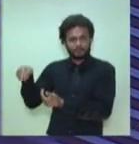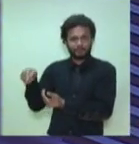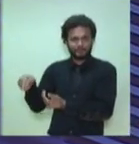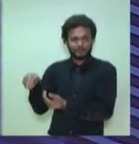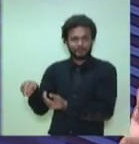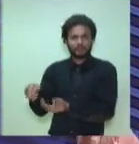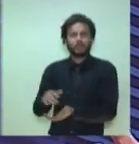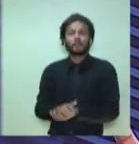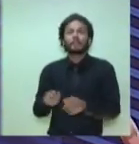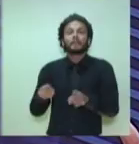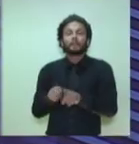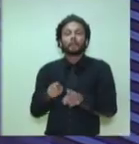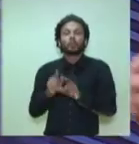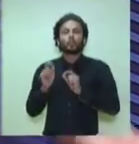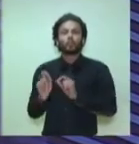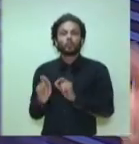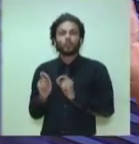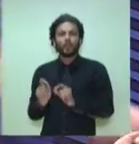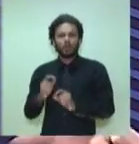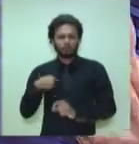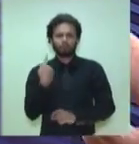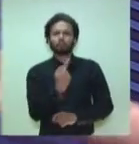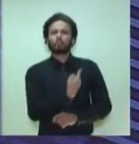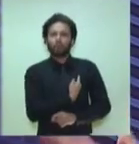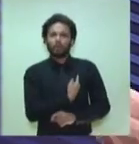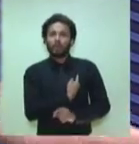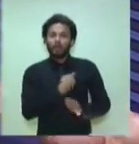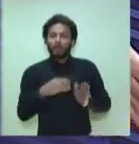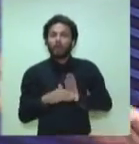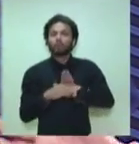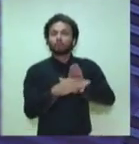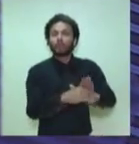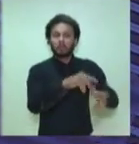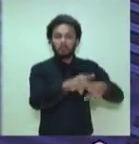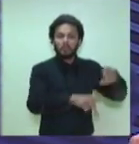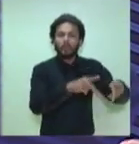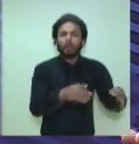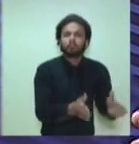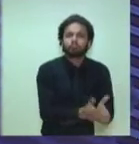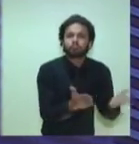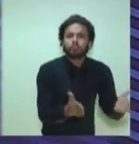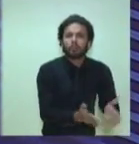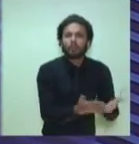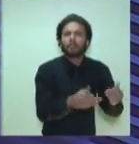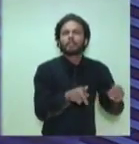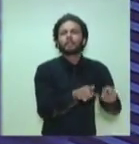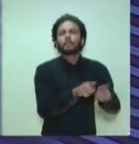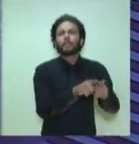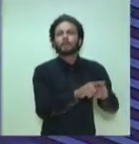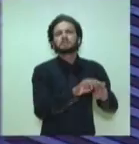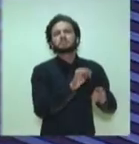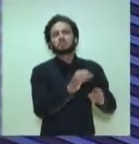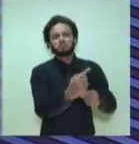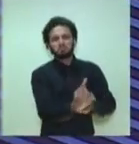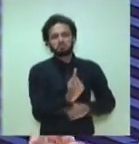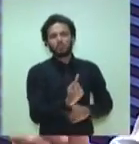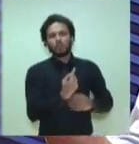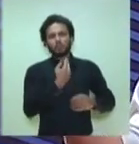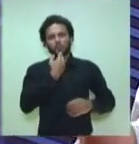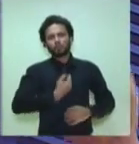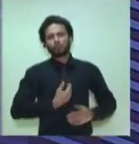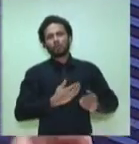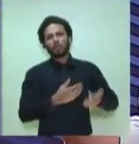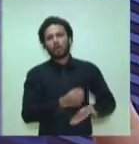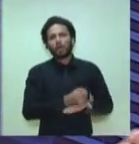jovens e, ao mesmo tempo, para nós ajudarmos pessoas com as caridades que batam a nossa porta. Nós gastamos mais de